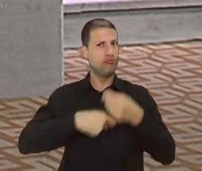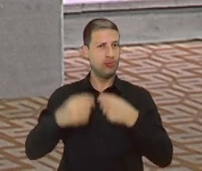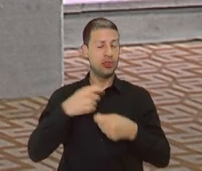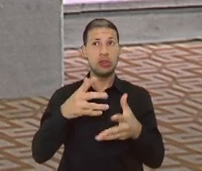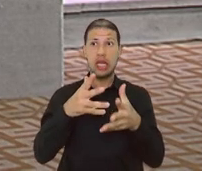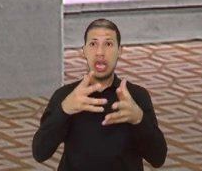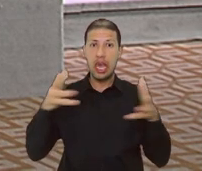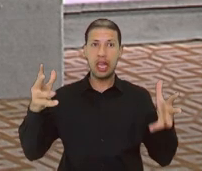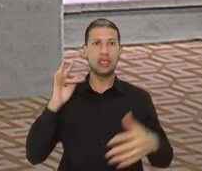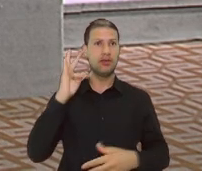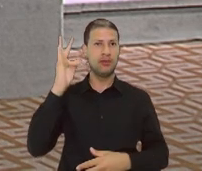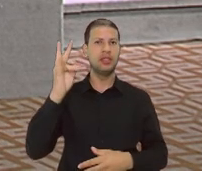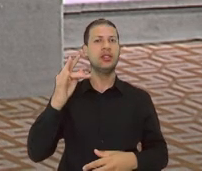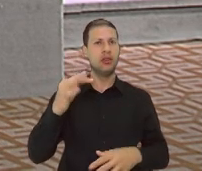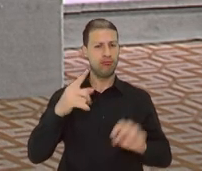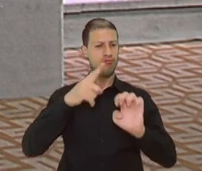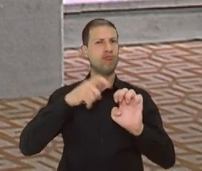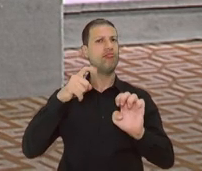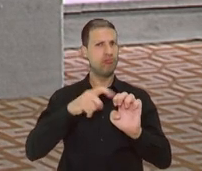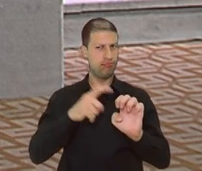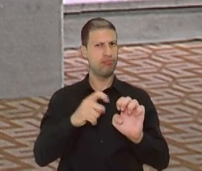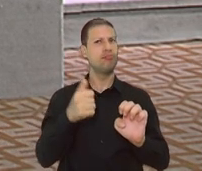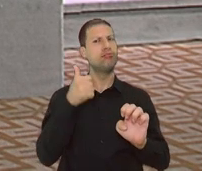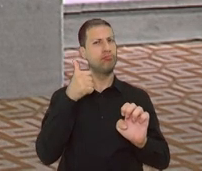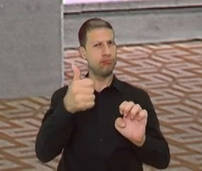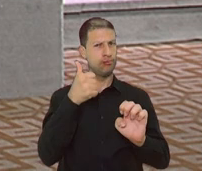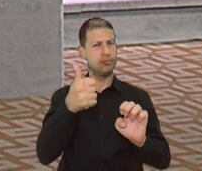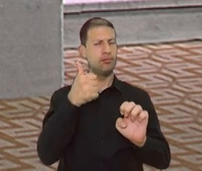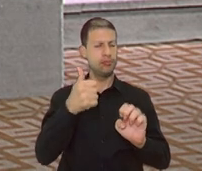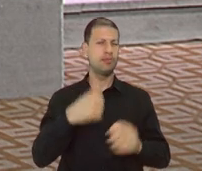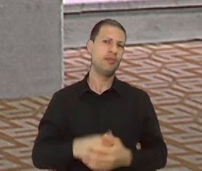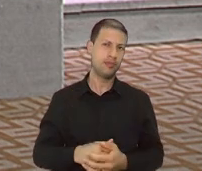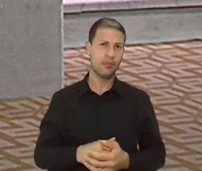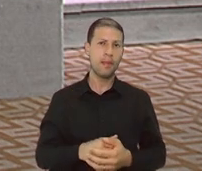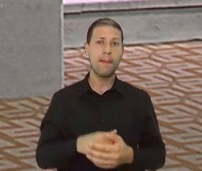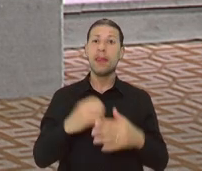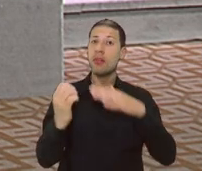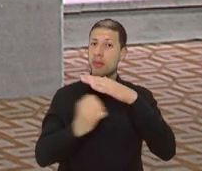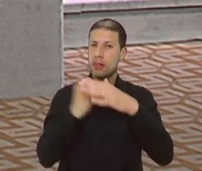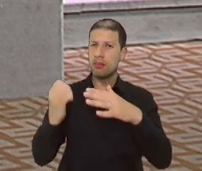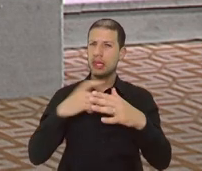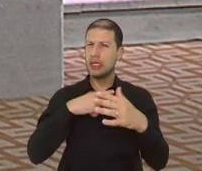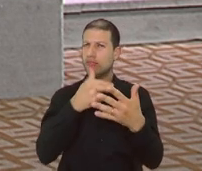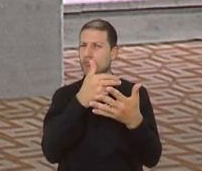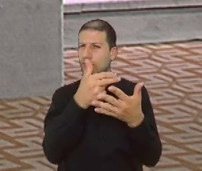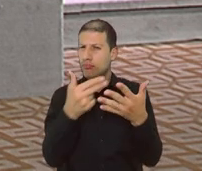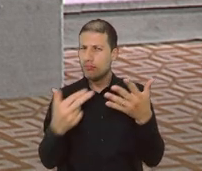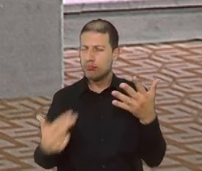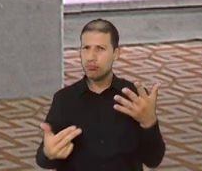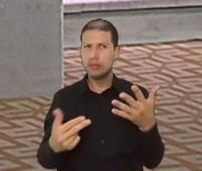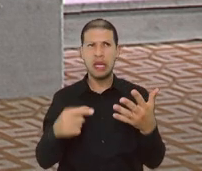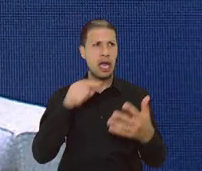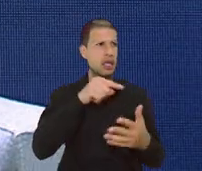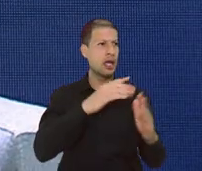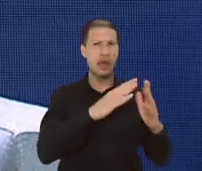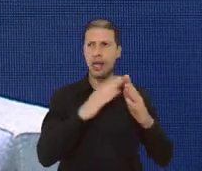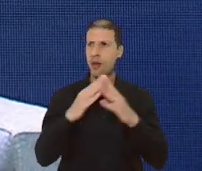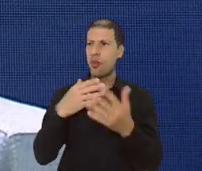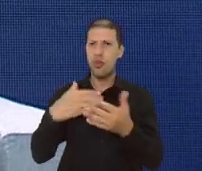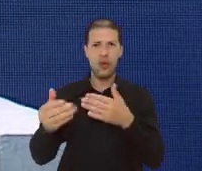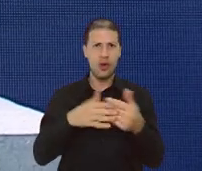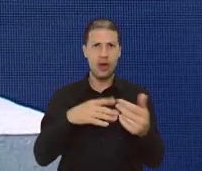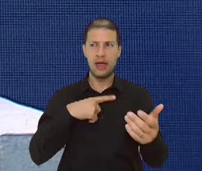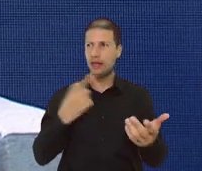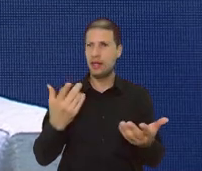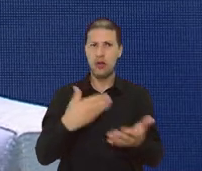empreender e uma empresa com esses fundamentos eu acho que qualquer uma das casas aqui e do mercado querem financiar